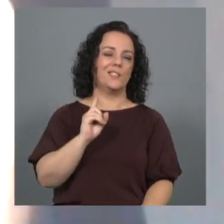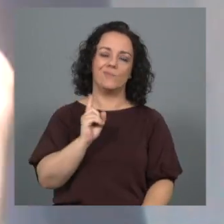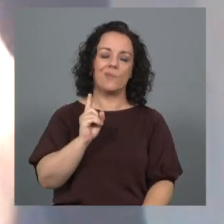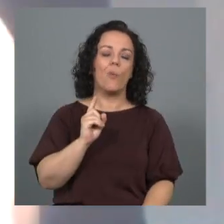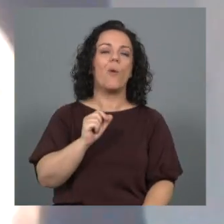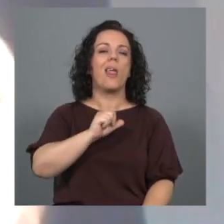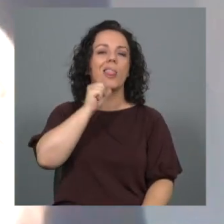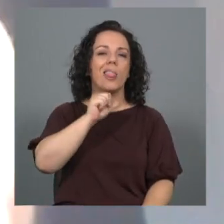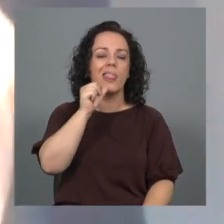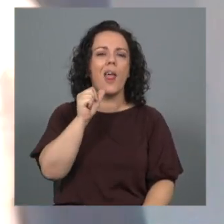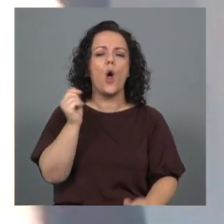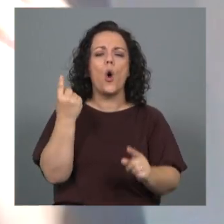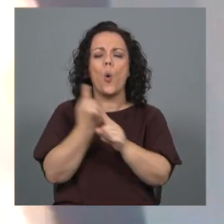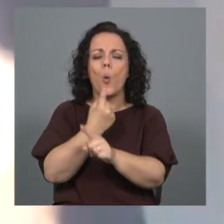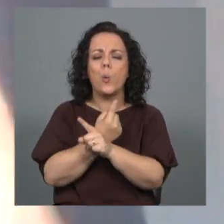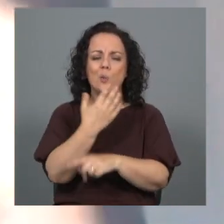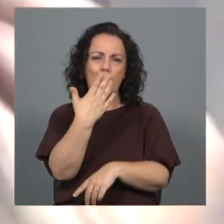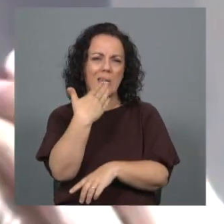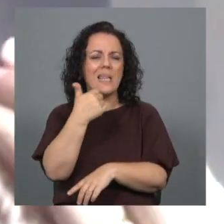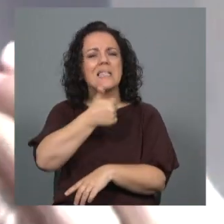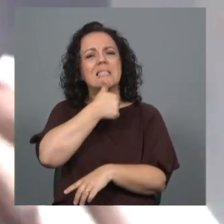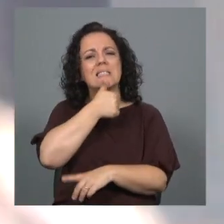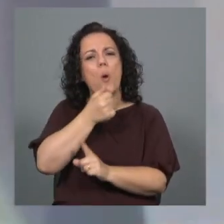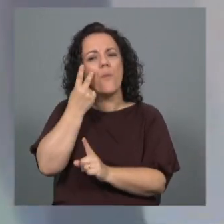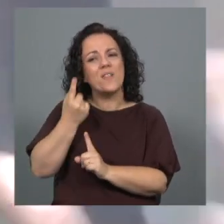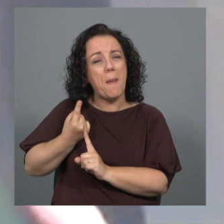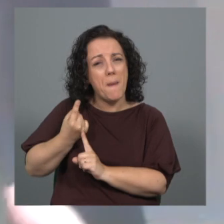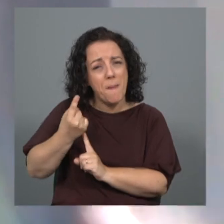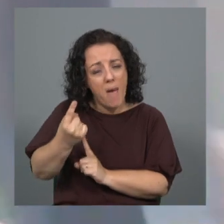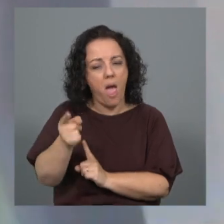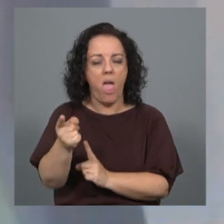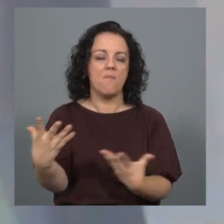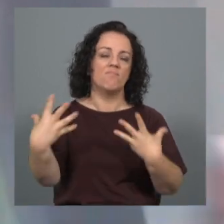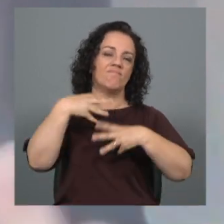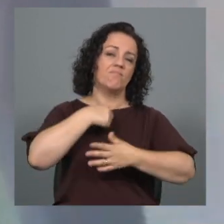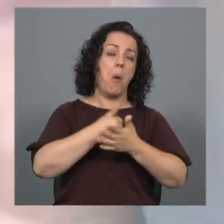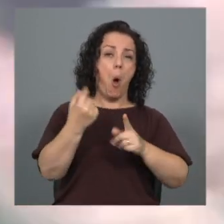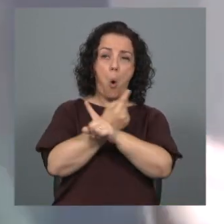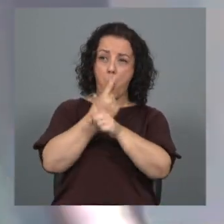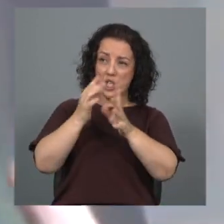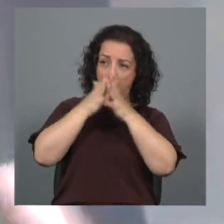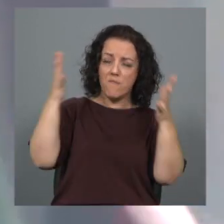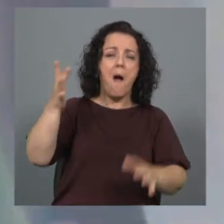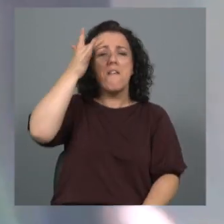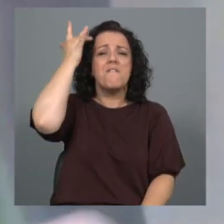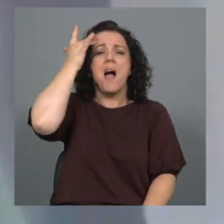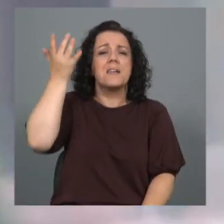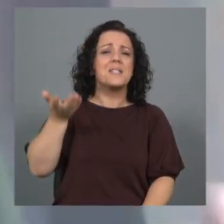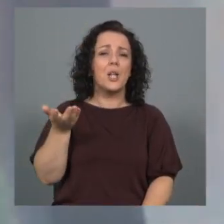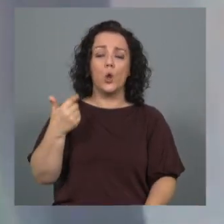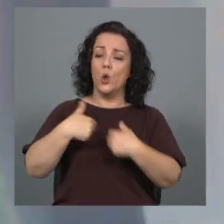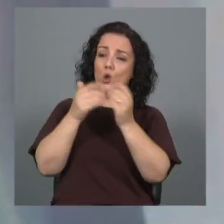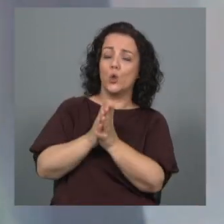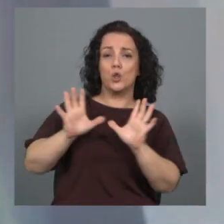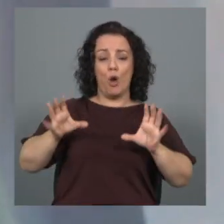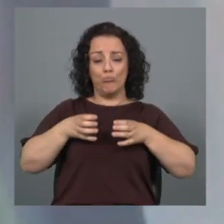decisões do nosso dia-a-dia que nós vivemos o Evangelho. Porque as grandes coisas é muito fácil, porque vamos todos juntos com aqueles